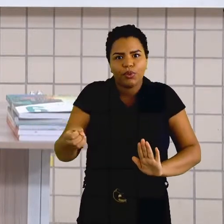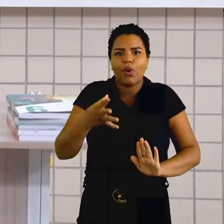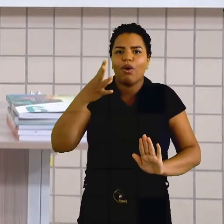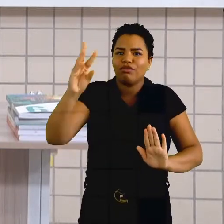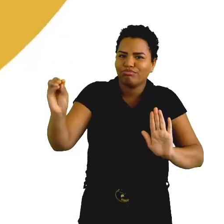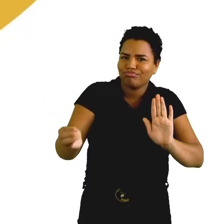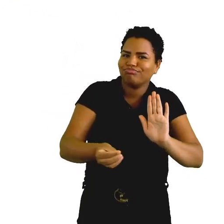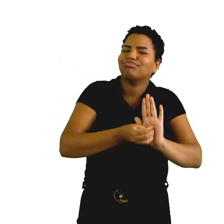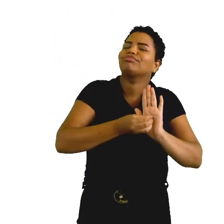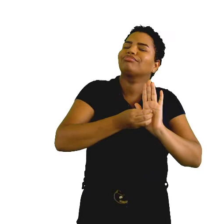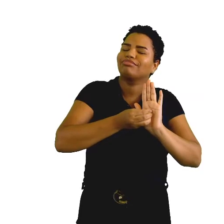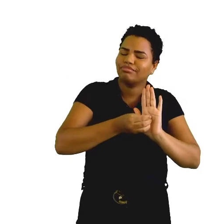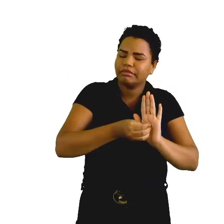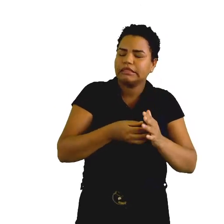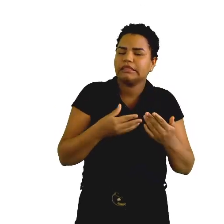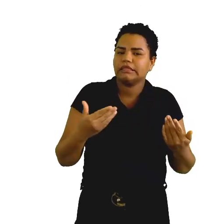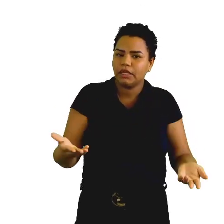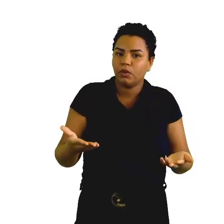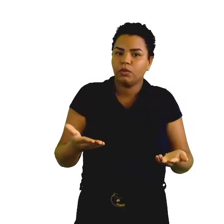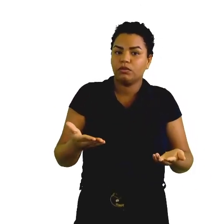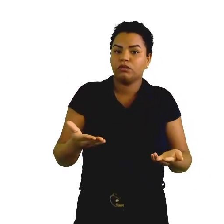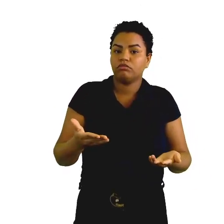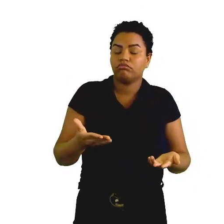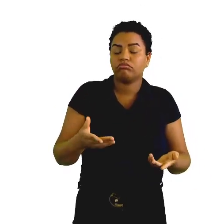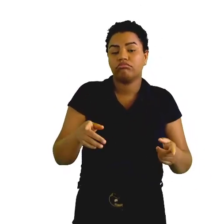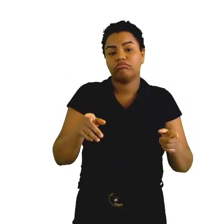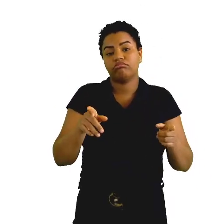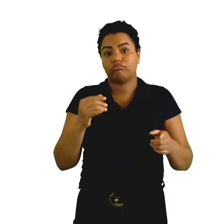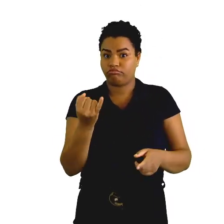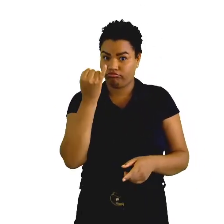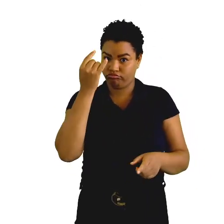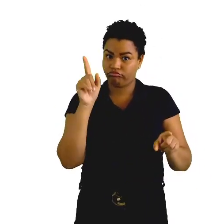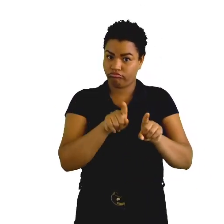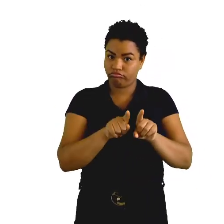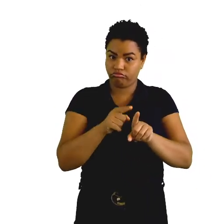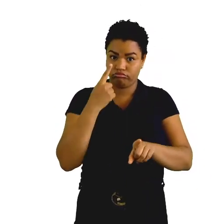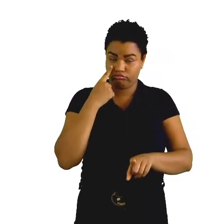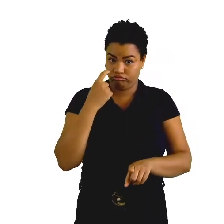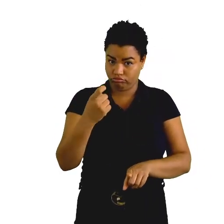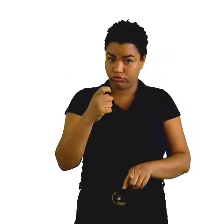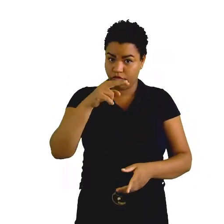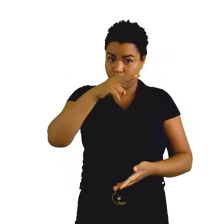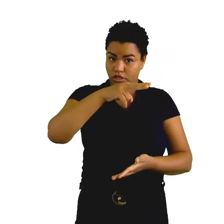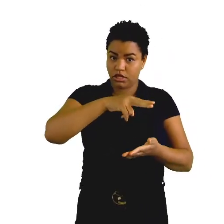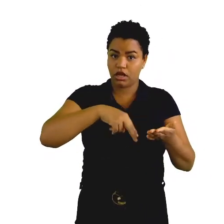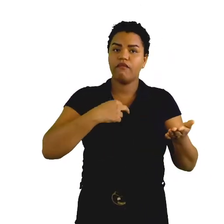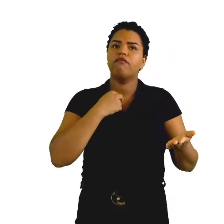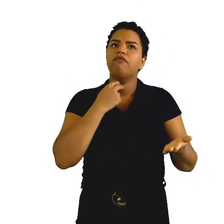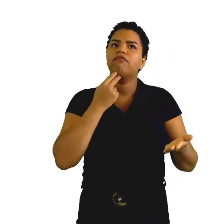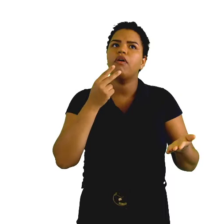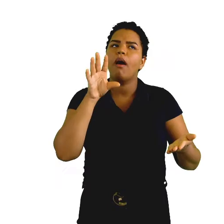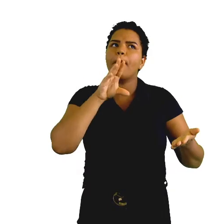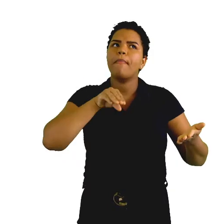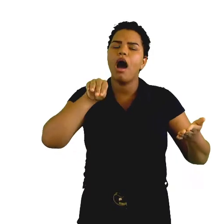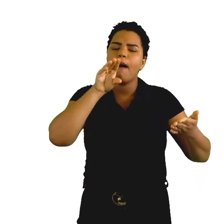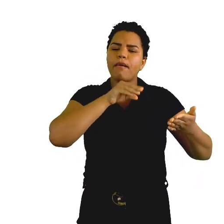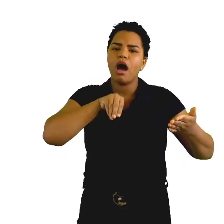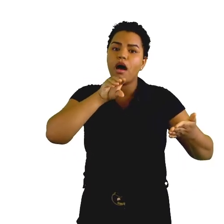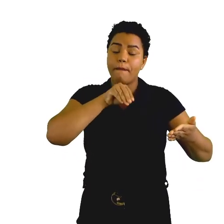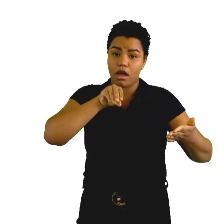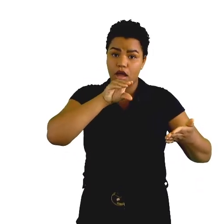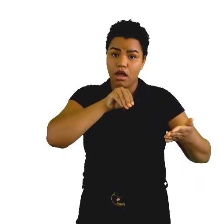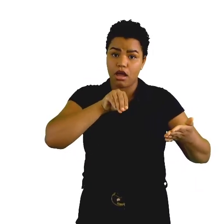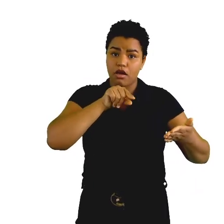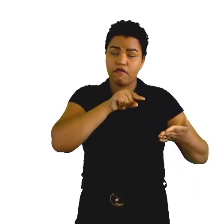surgiu. Para isso é importante também, é interessante você ler o seu texto em voz alta, porque quando você está